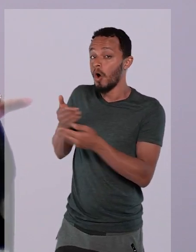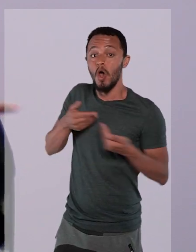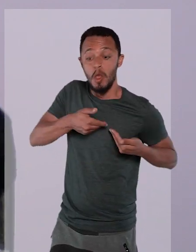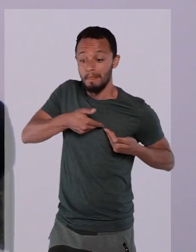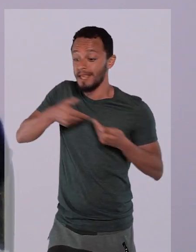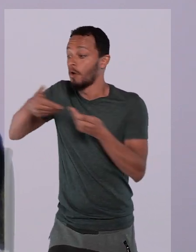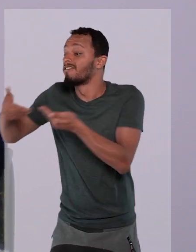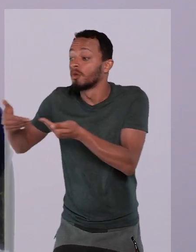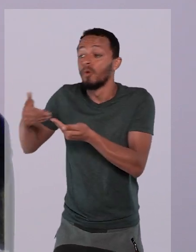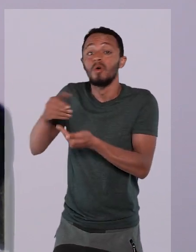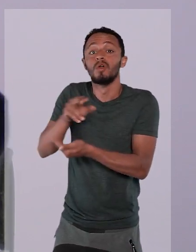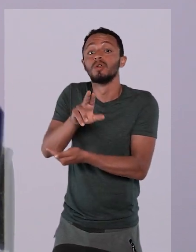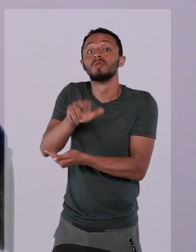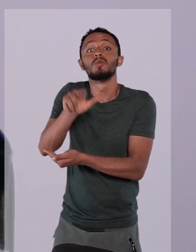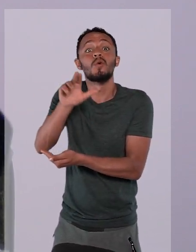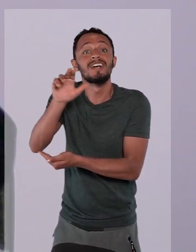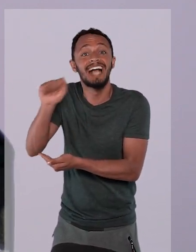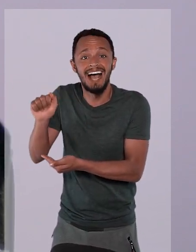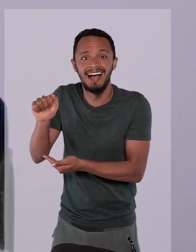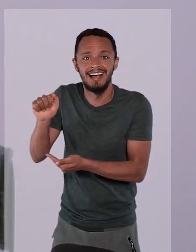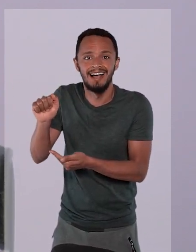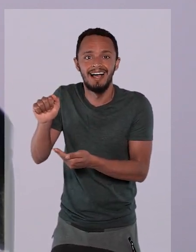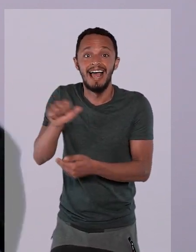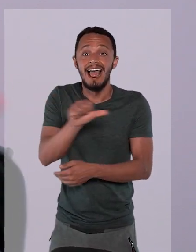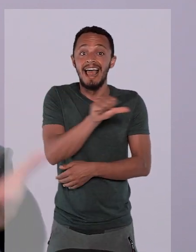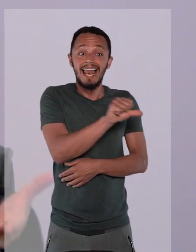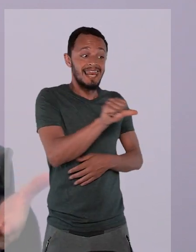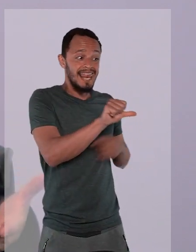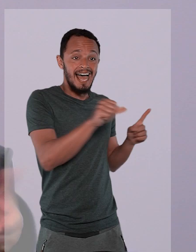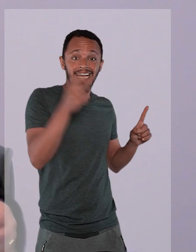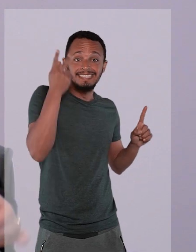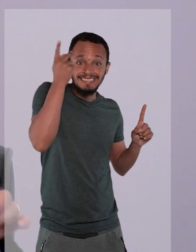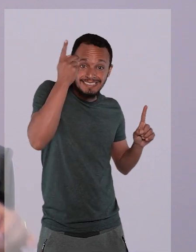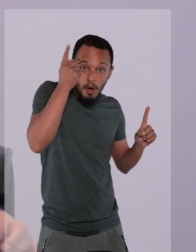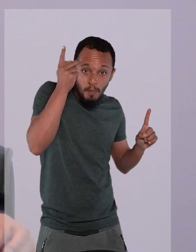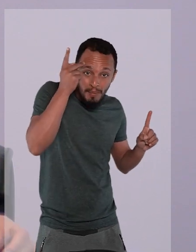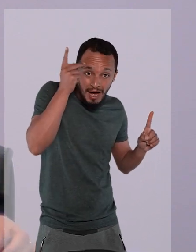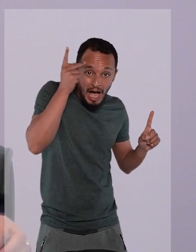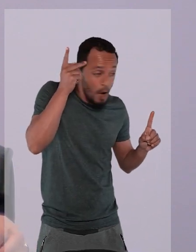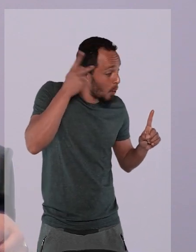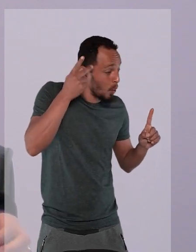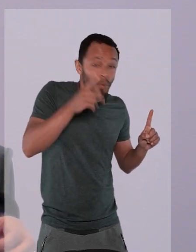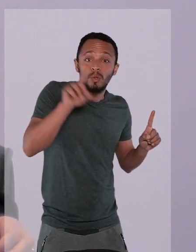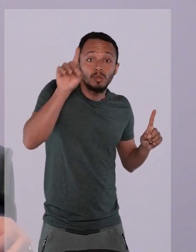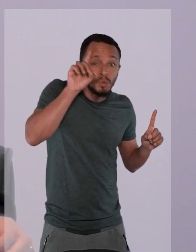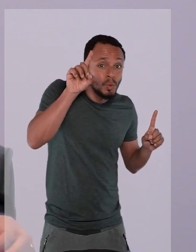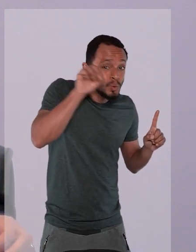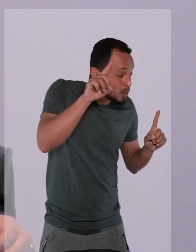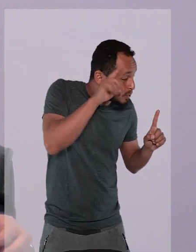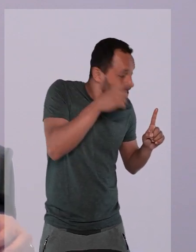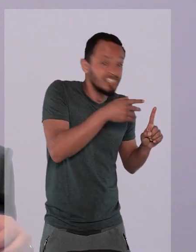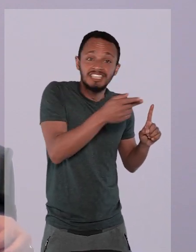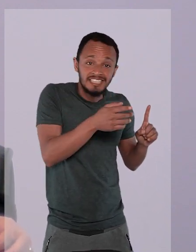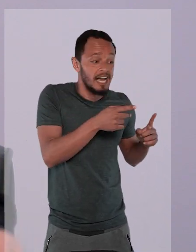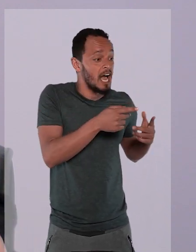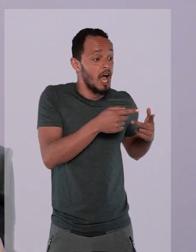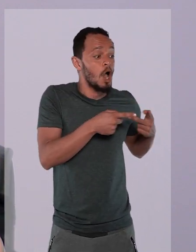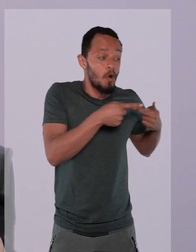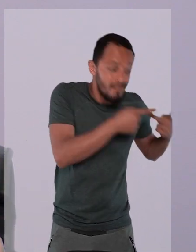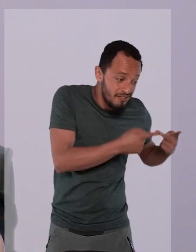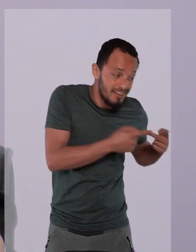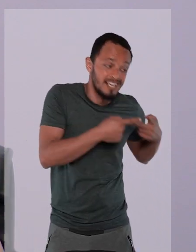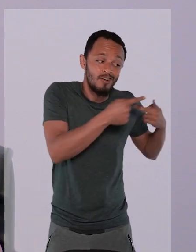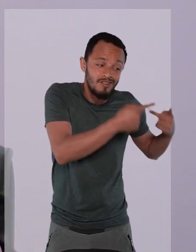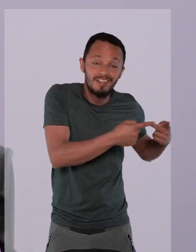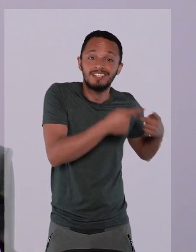ter, recebia os médicos diariamente, ao vivo. O governador Witzel, nós ficávamos em reunião com o secretário da